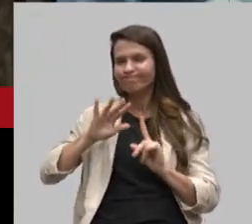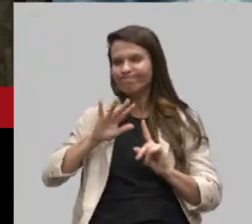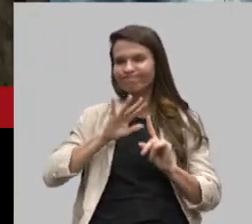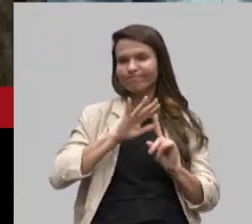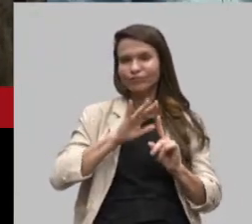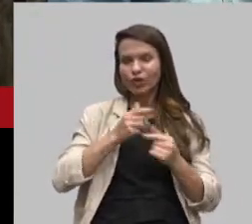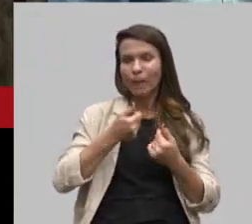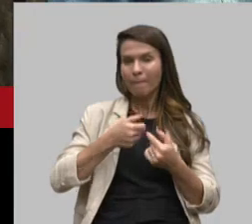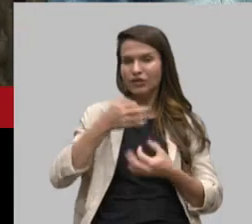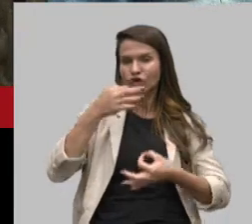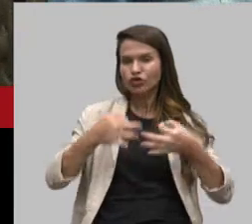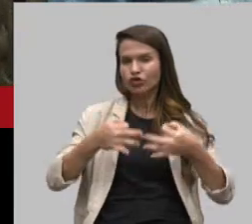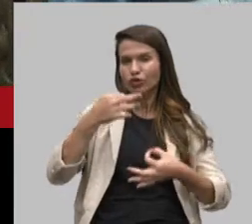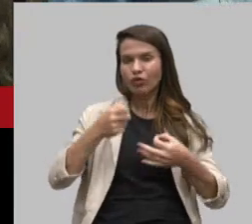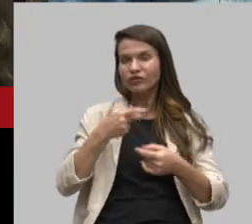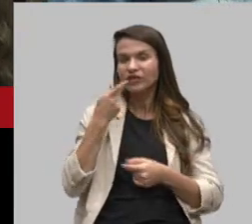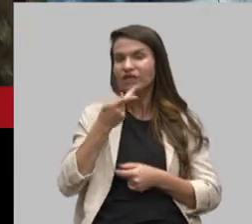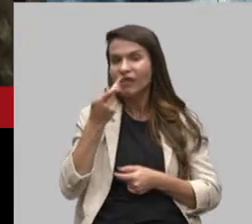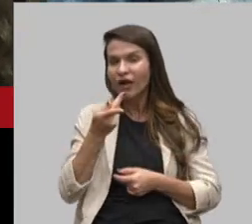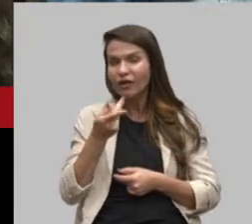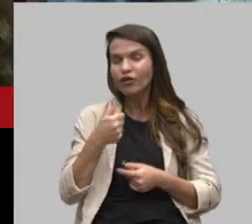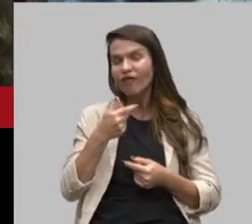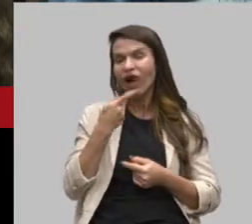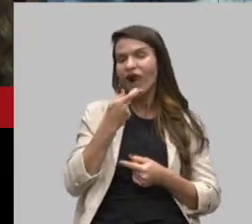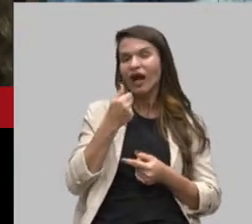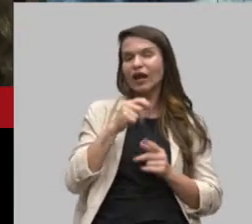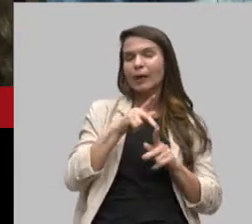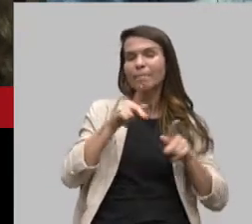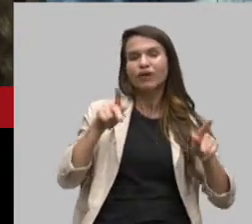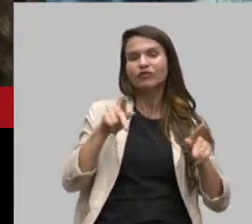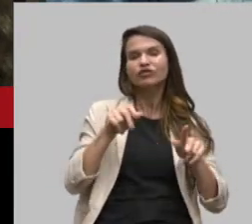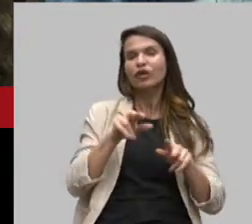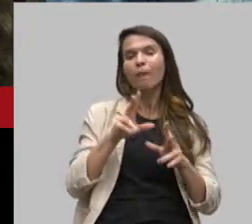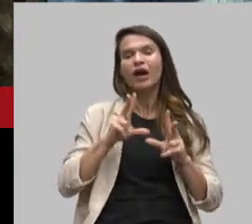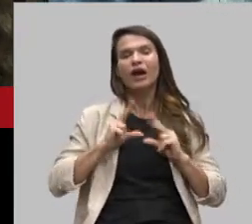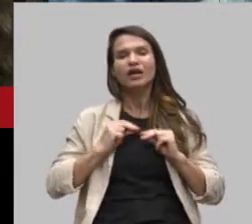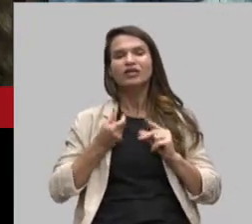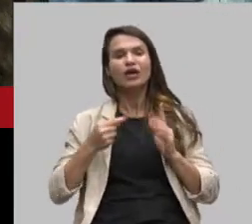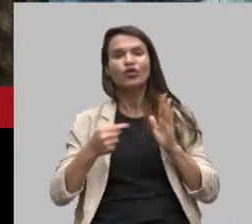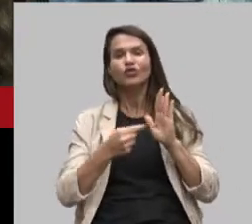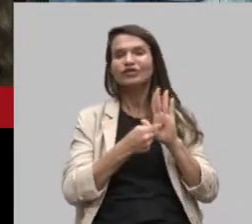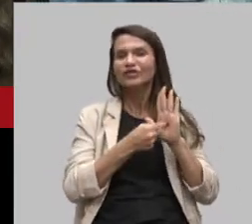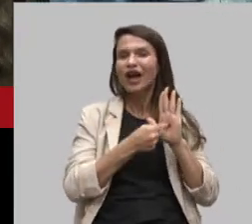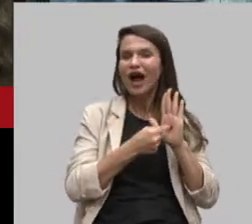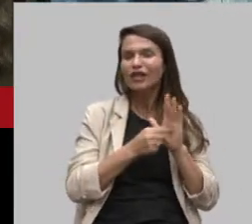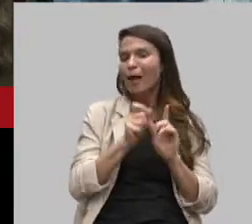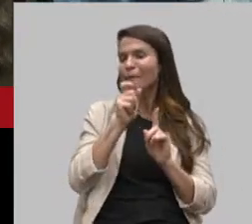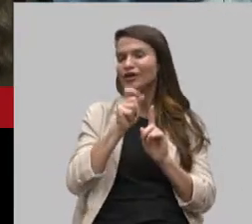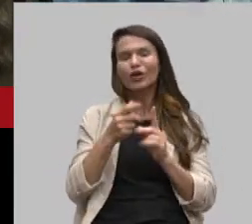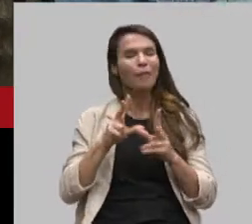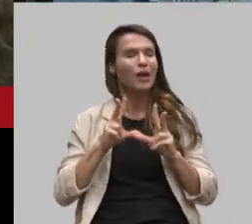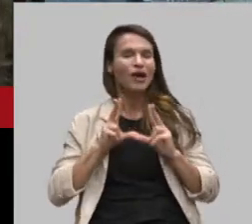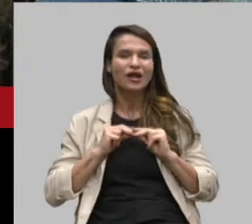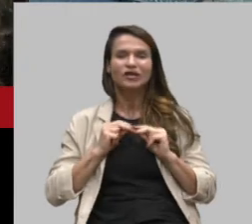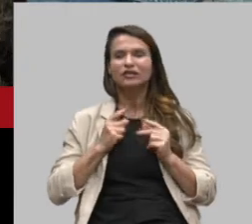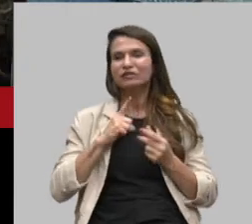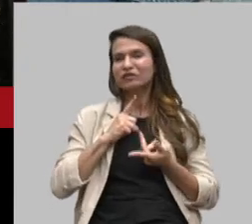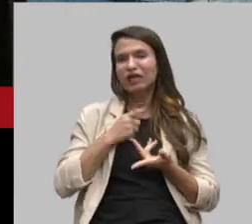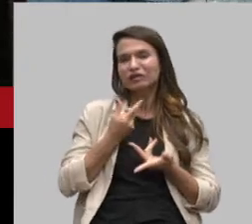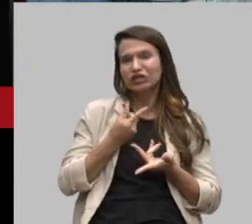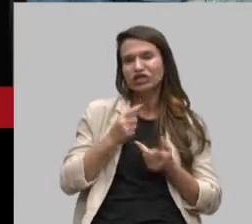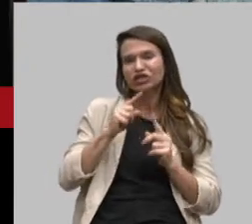julgar o que você está dizendo dizer que aquele professor não merece ser denunciado a pessoa não merece passar por isso então a